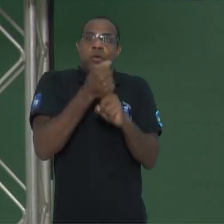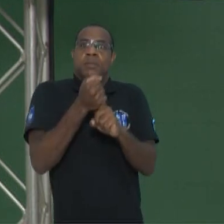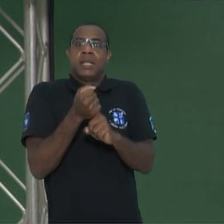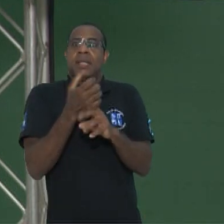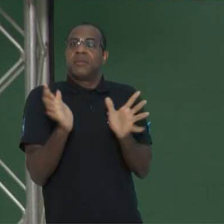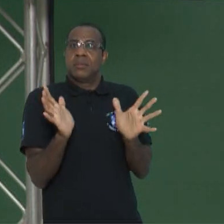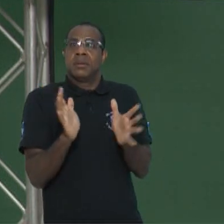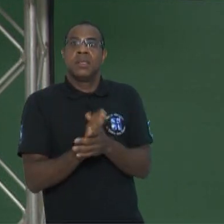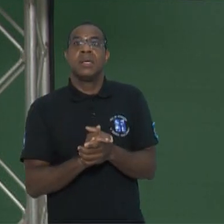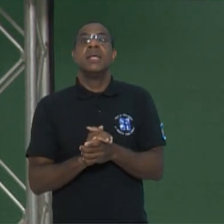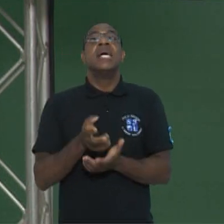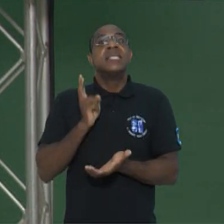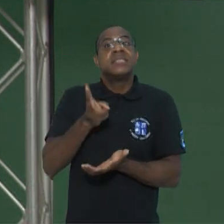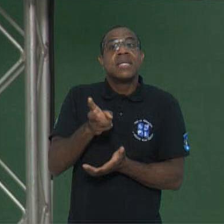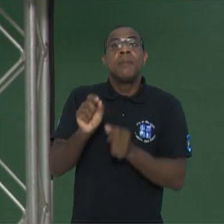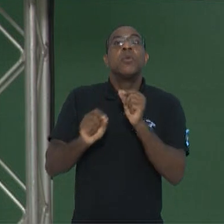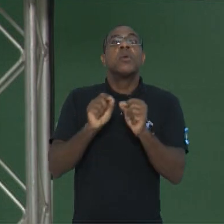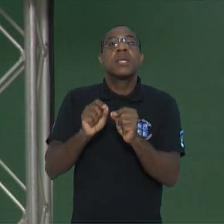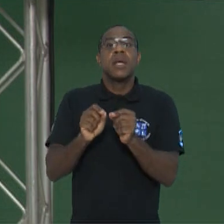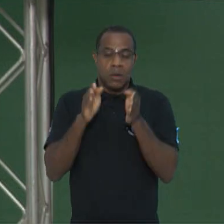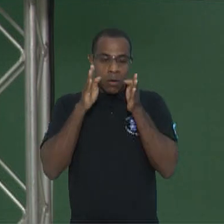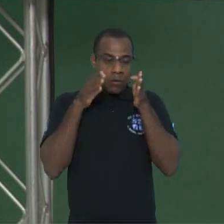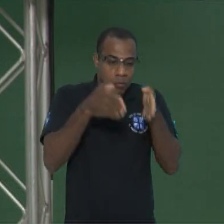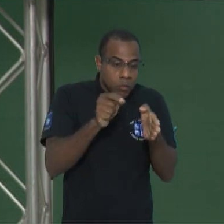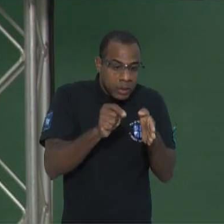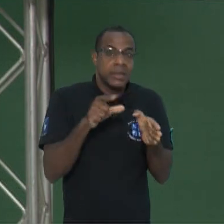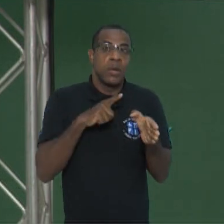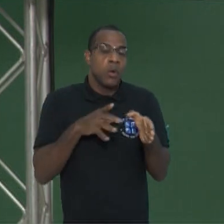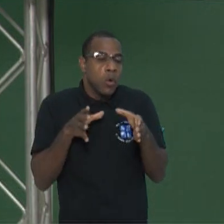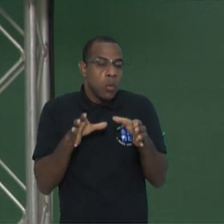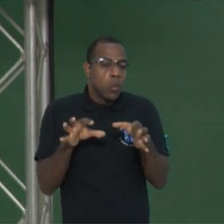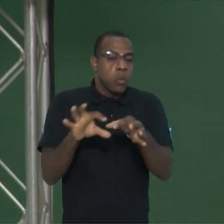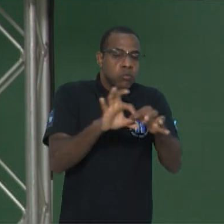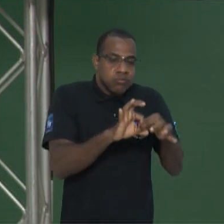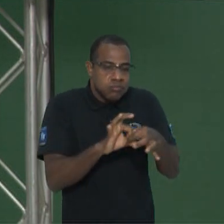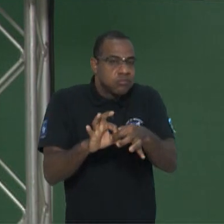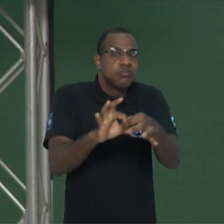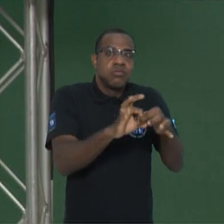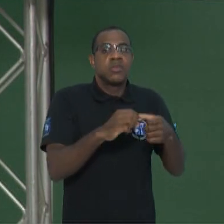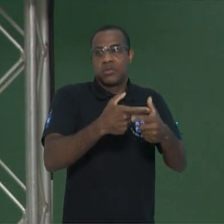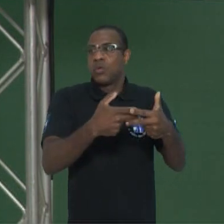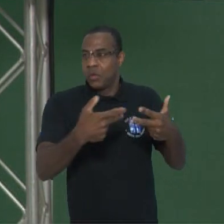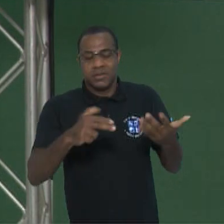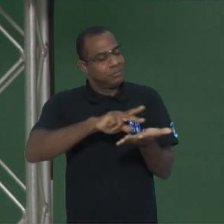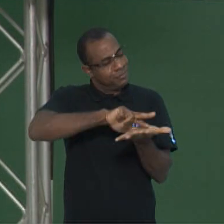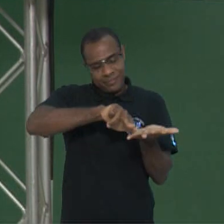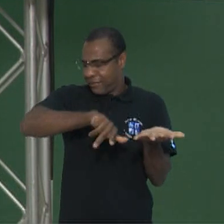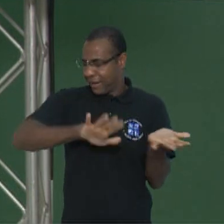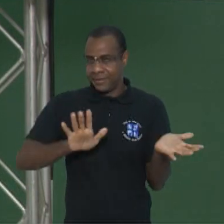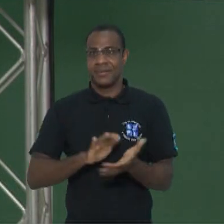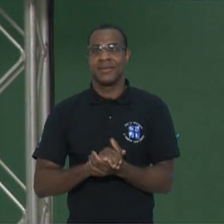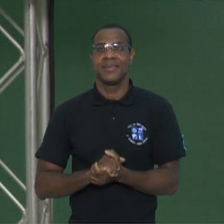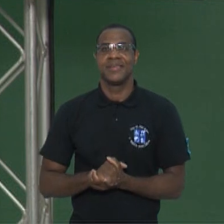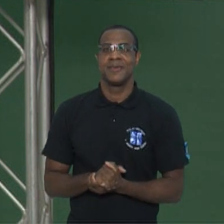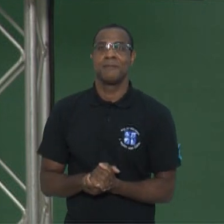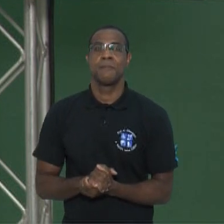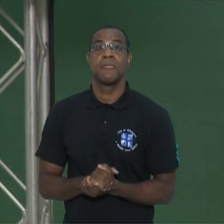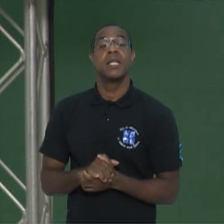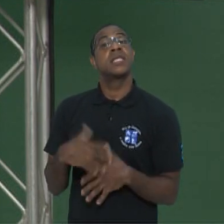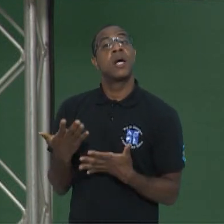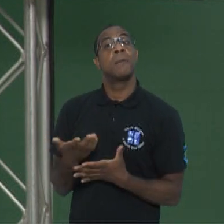são dominados. Sempre nós vamos ter um conjunto de coisas ali, certo? E aí, quando eu penso um pouquinho